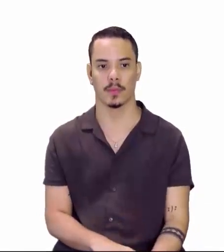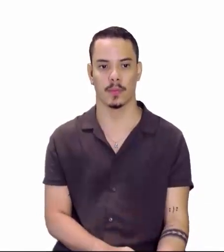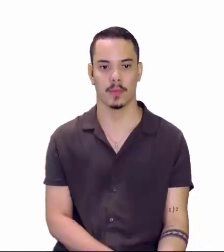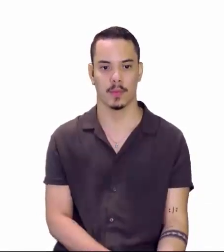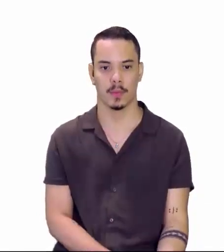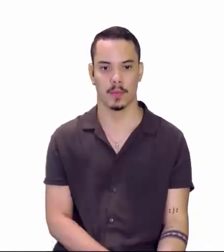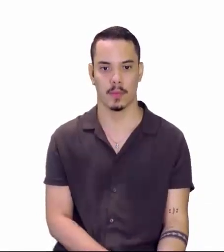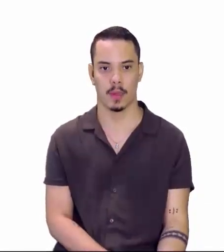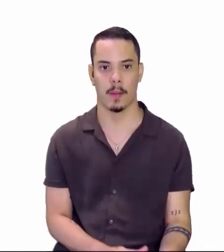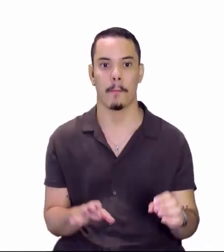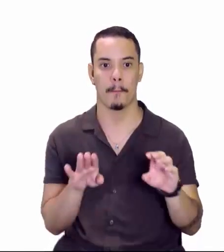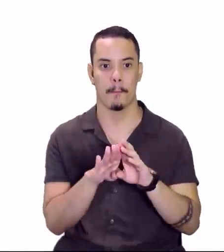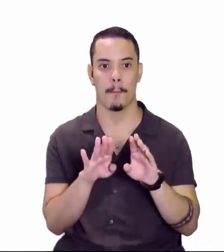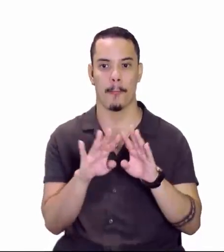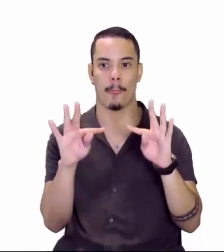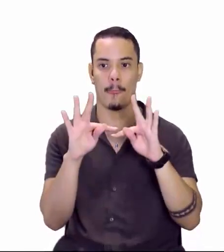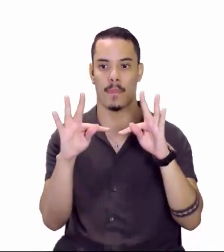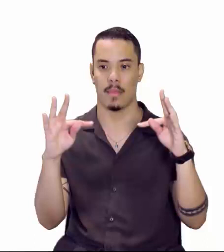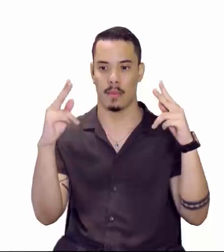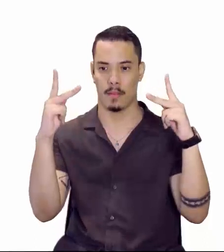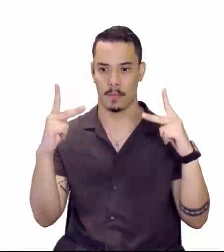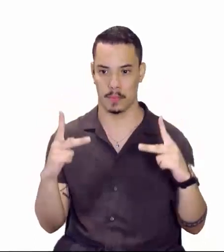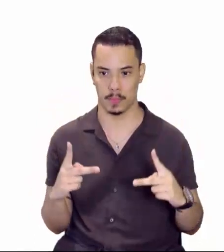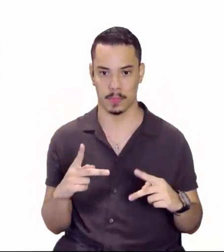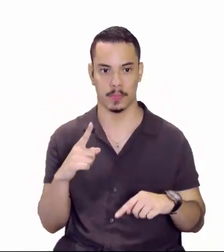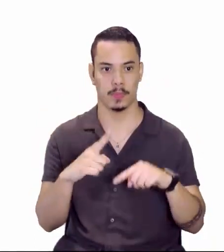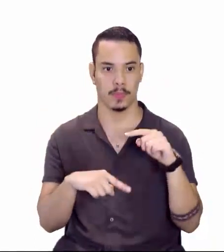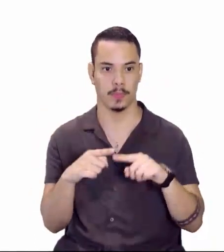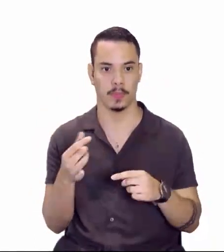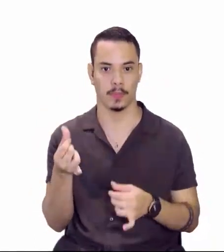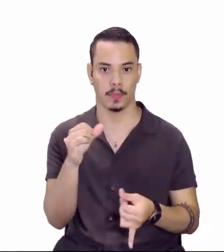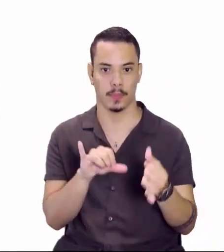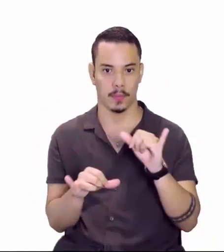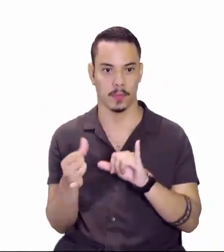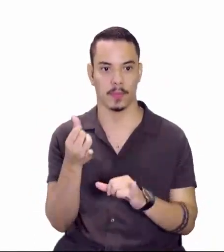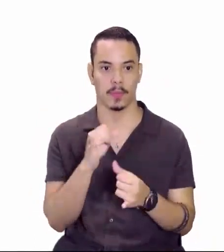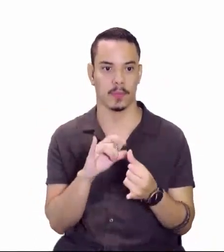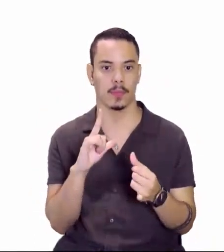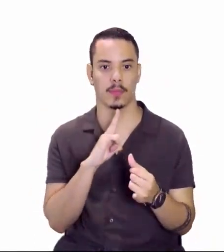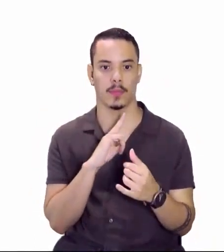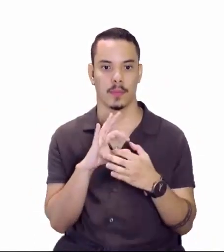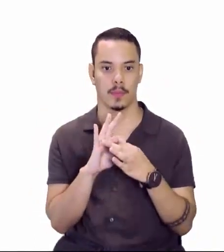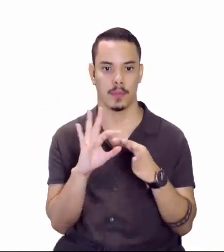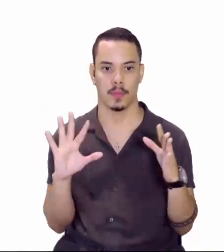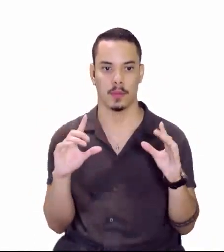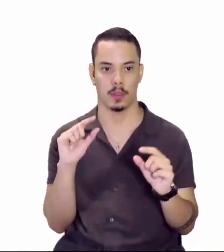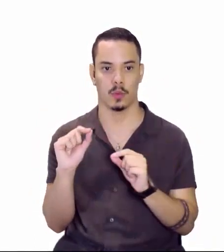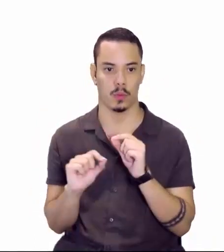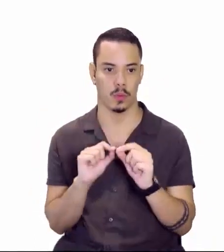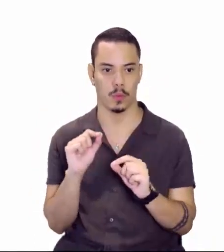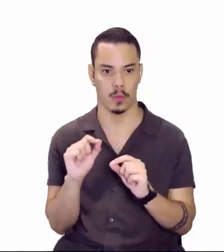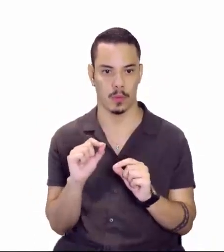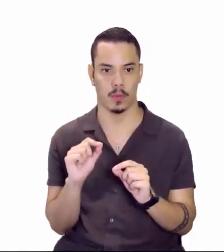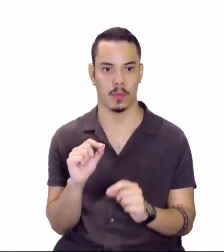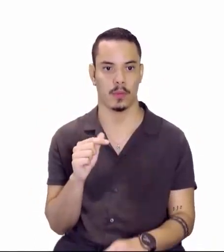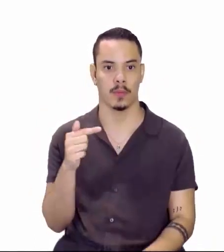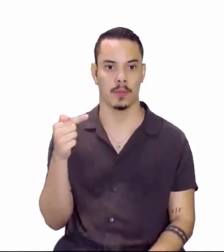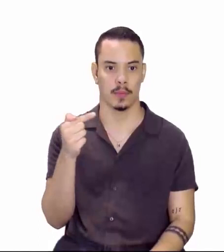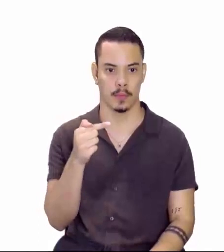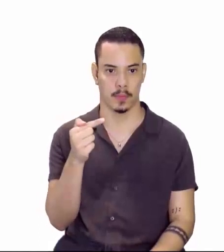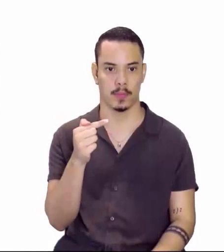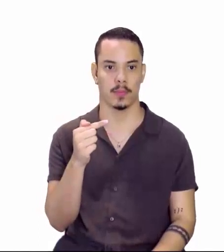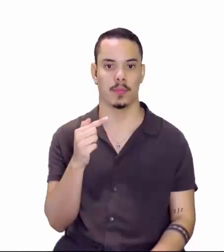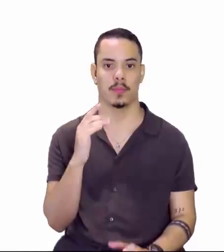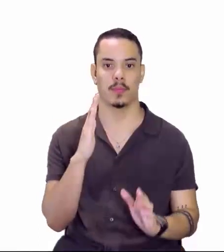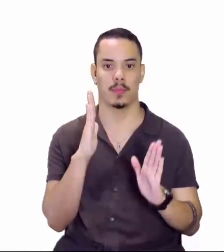a tabela periódica, os elementos químicos estão dispostos em 7